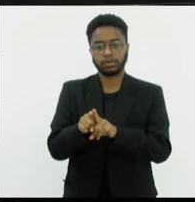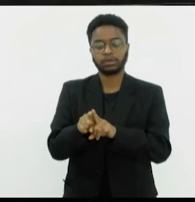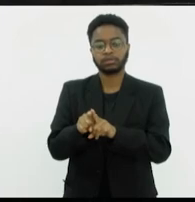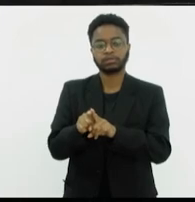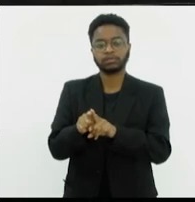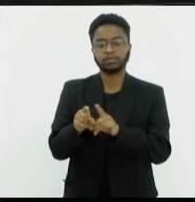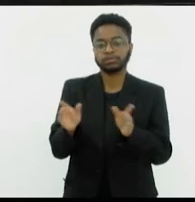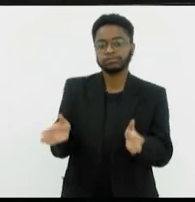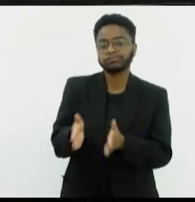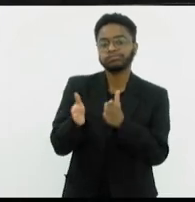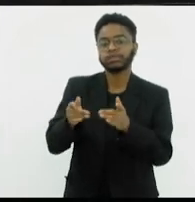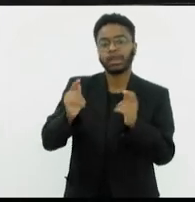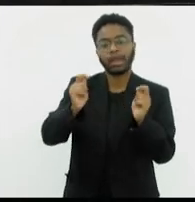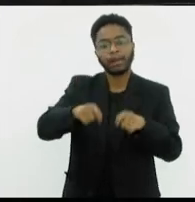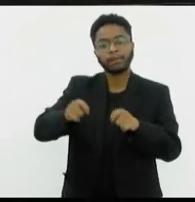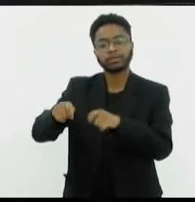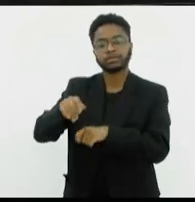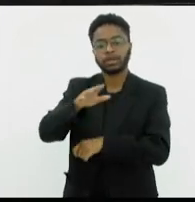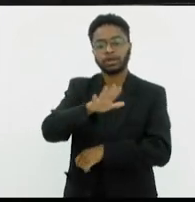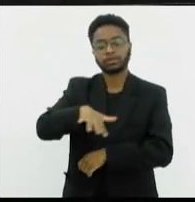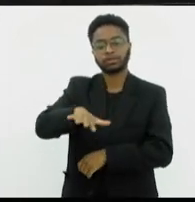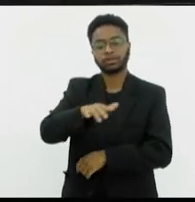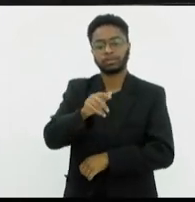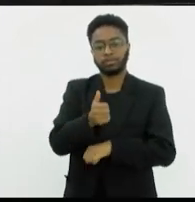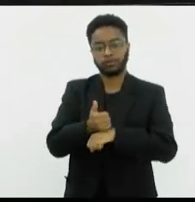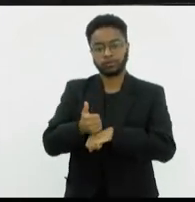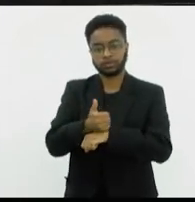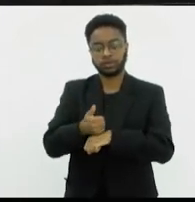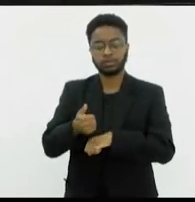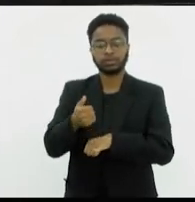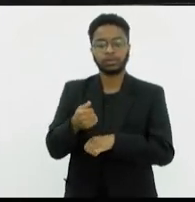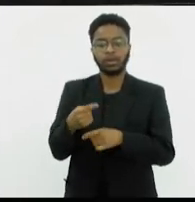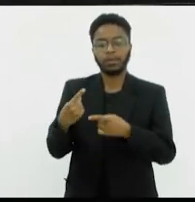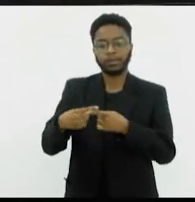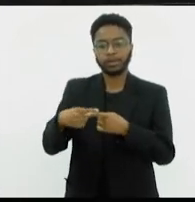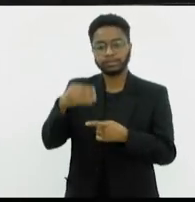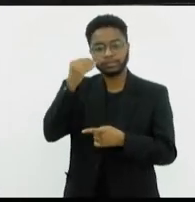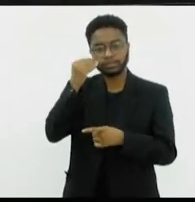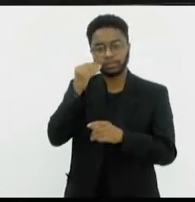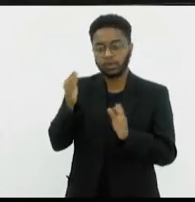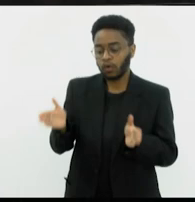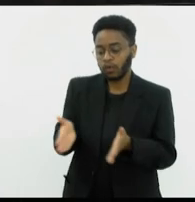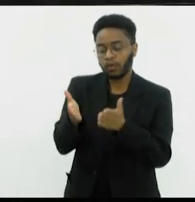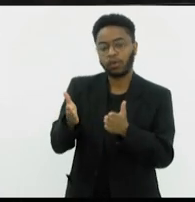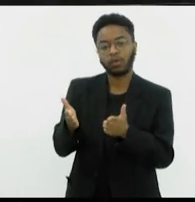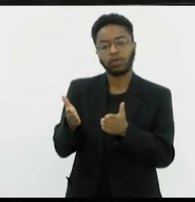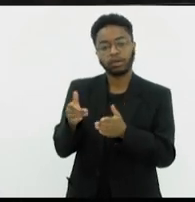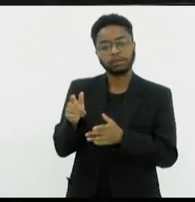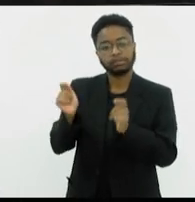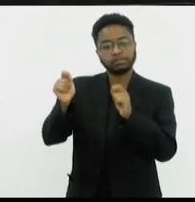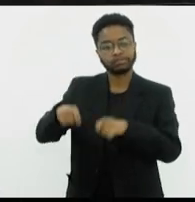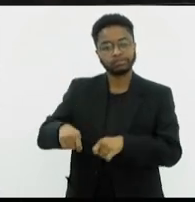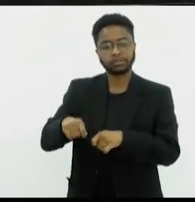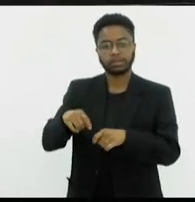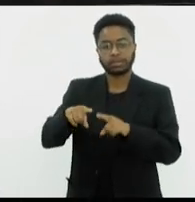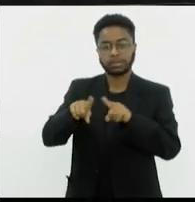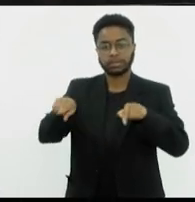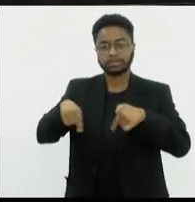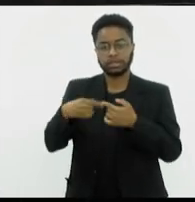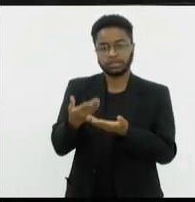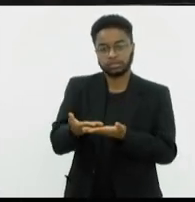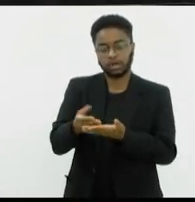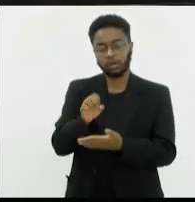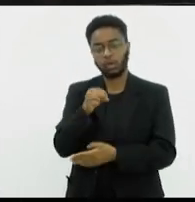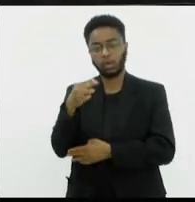esses profissionais de educação para que eles tenham plenas condições de, em sala de aula ou na função de